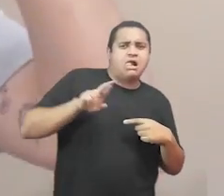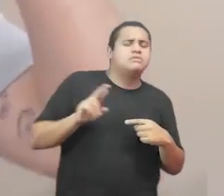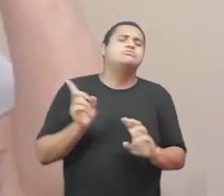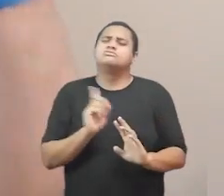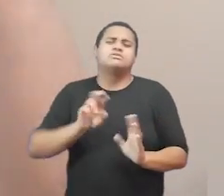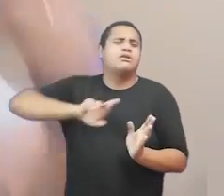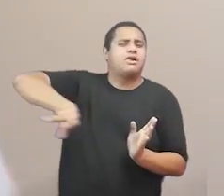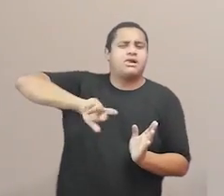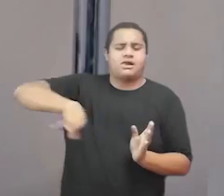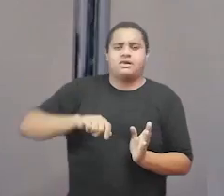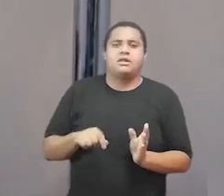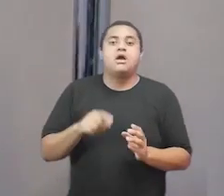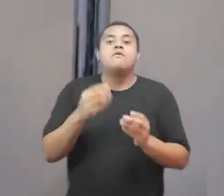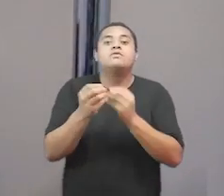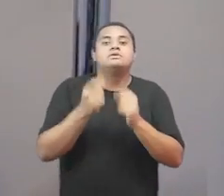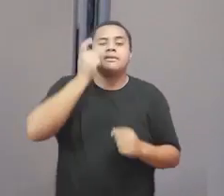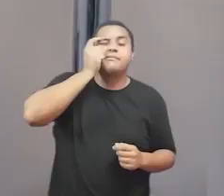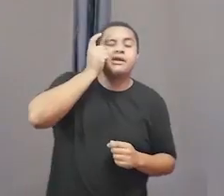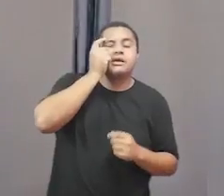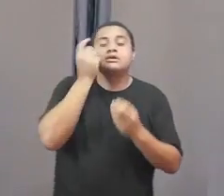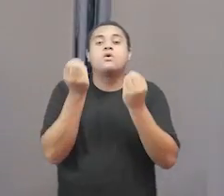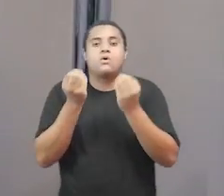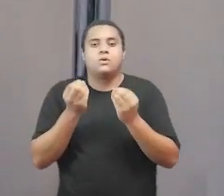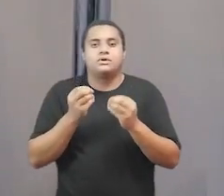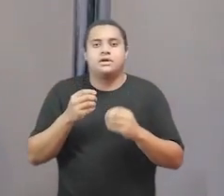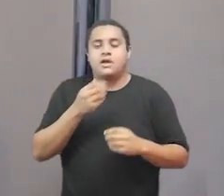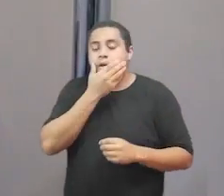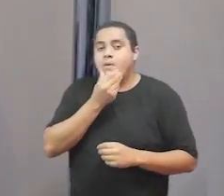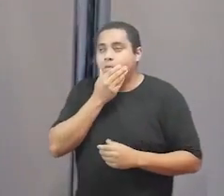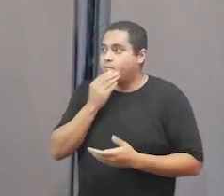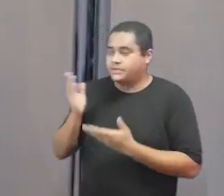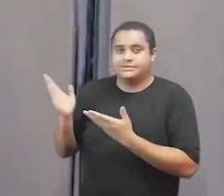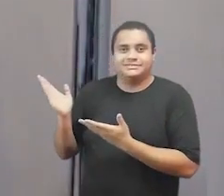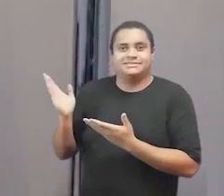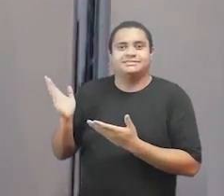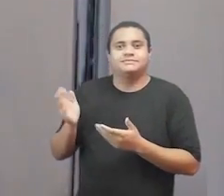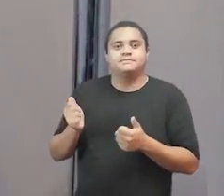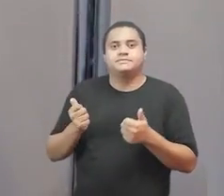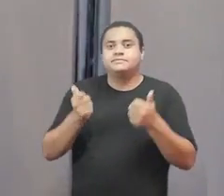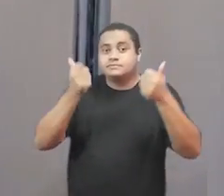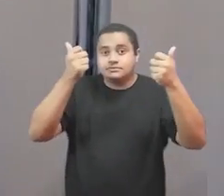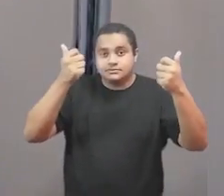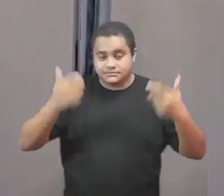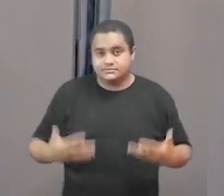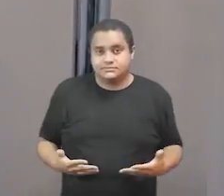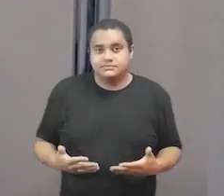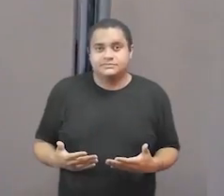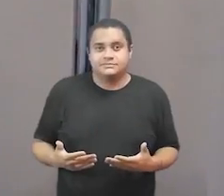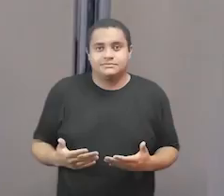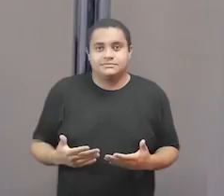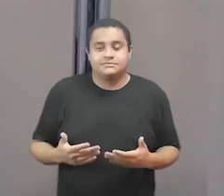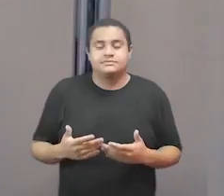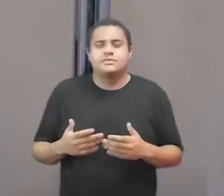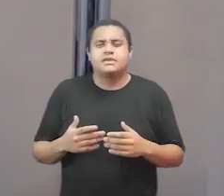forma seu sistema de pensar. Frase muito boa do Rubem Alves. Rubem Alves é um expert em esquecimento, um cara que